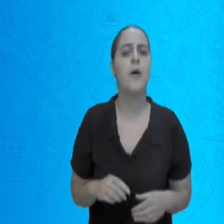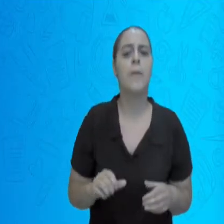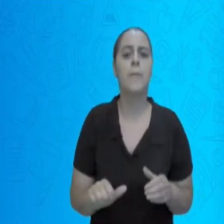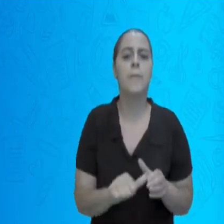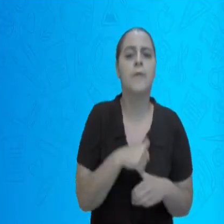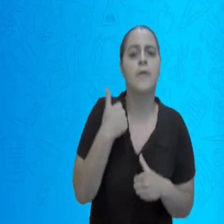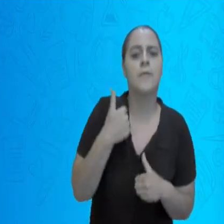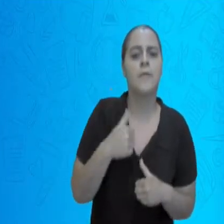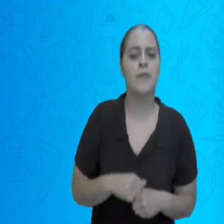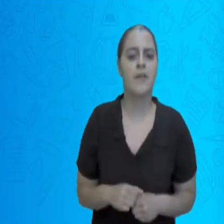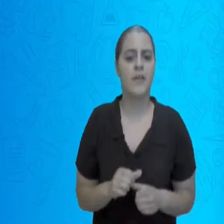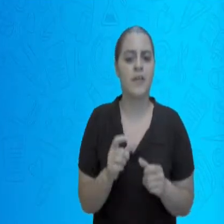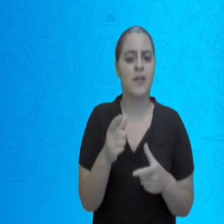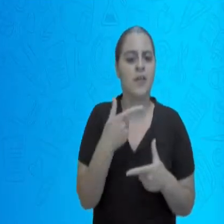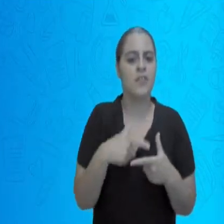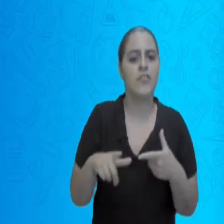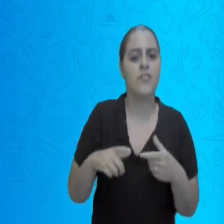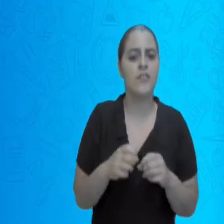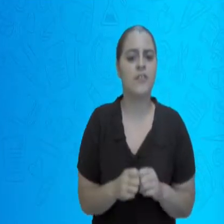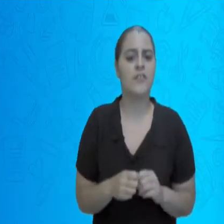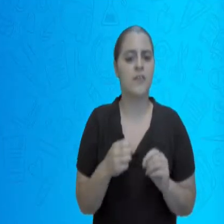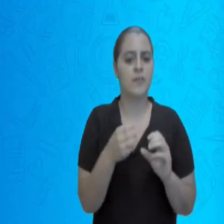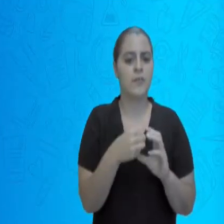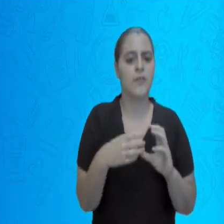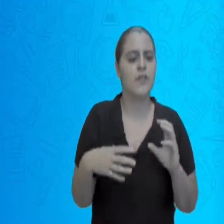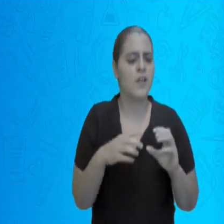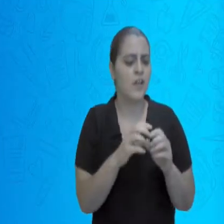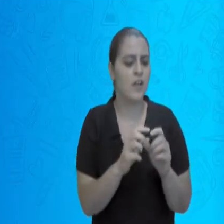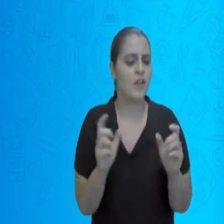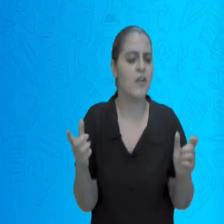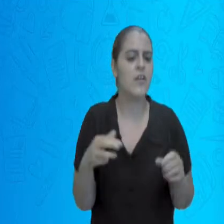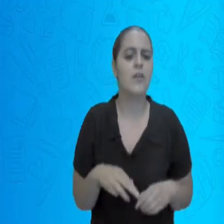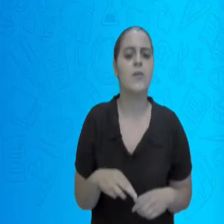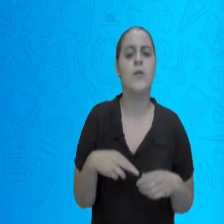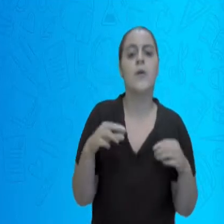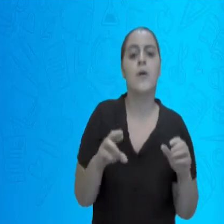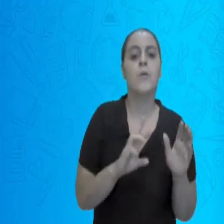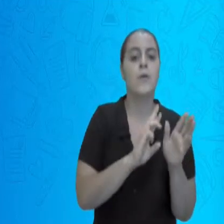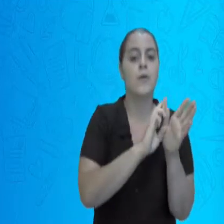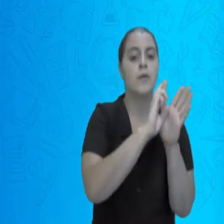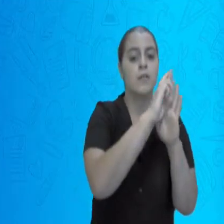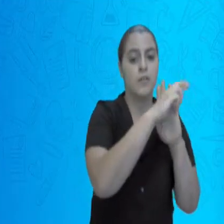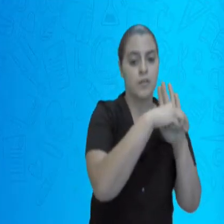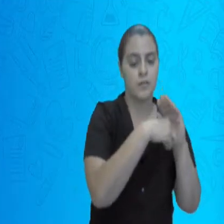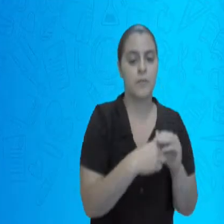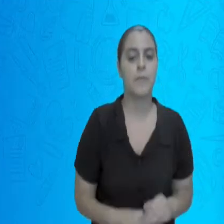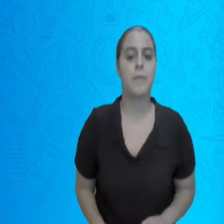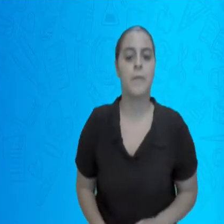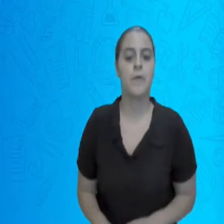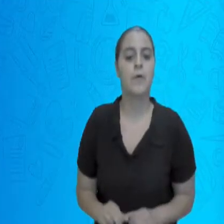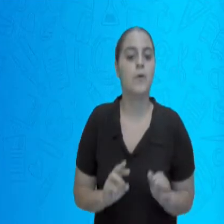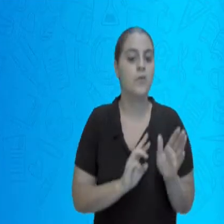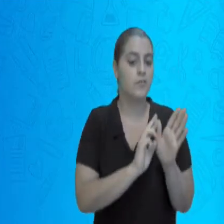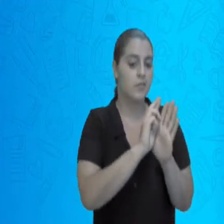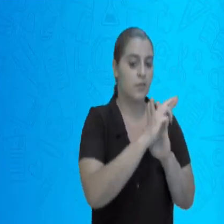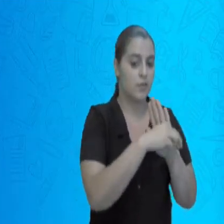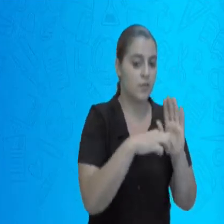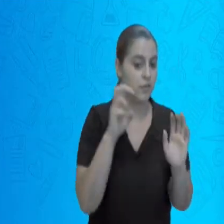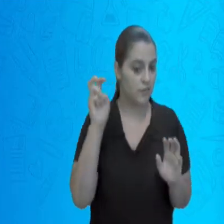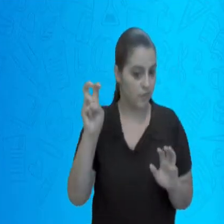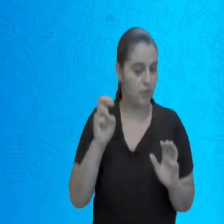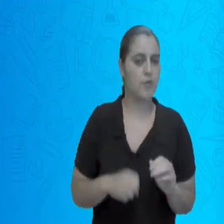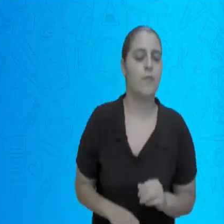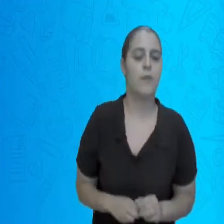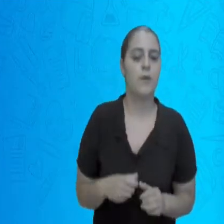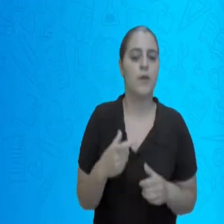o reino. E eles dividiram esse reino em 5 reinos. Os 5 reinos, então, eles